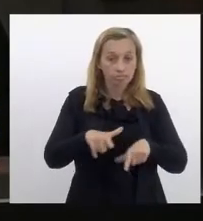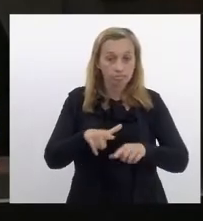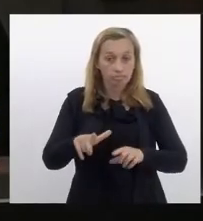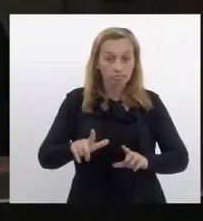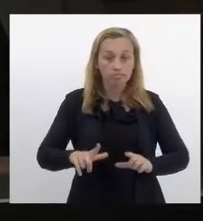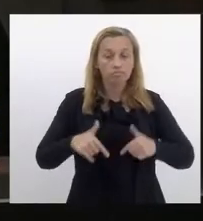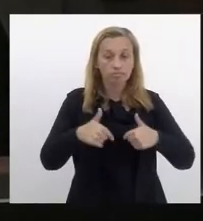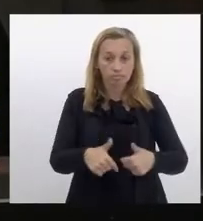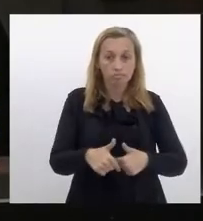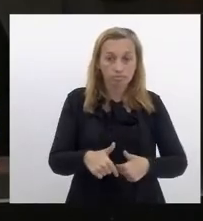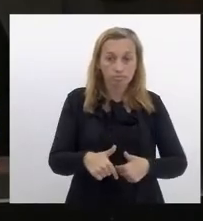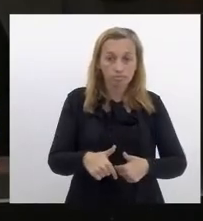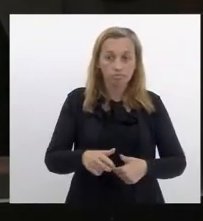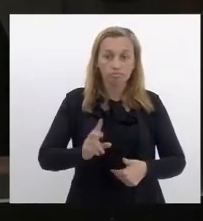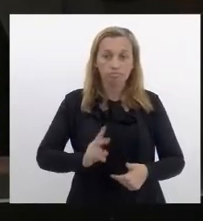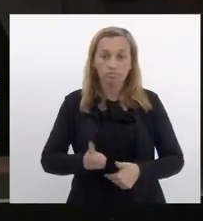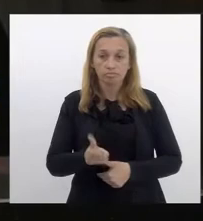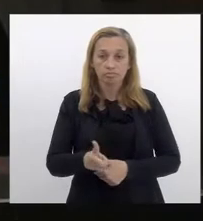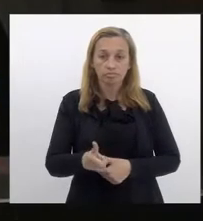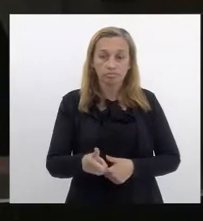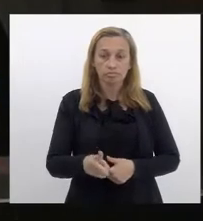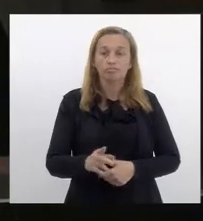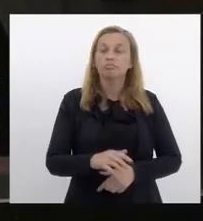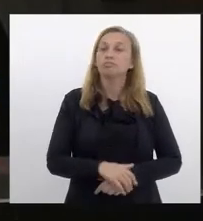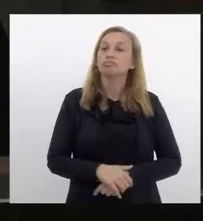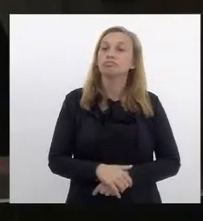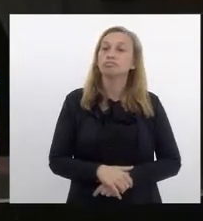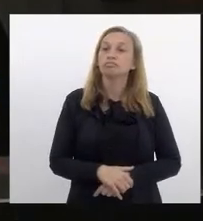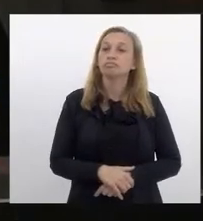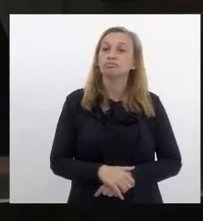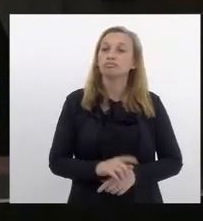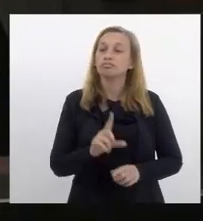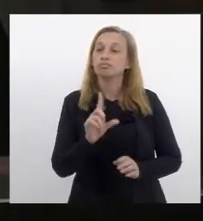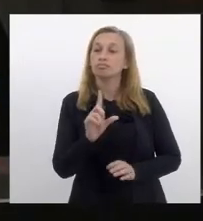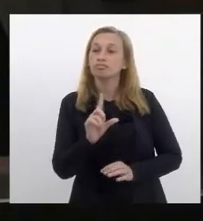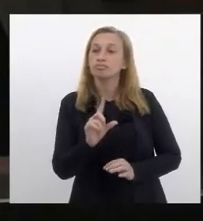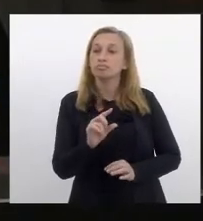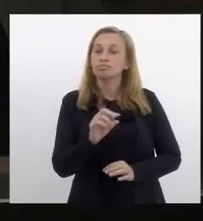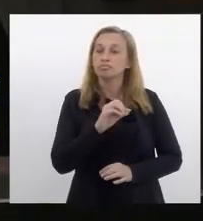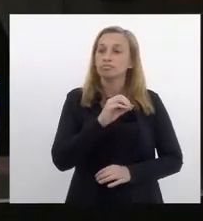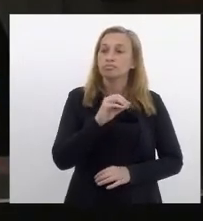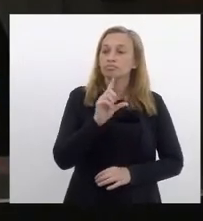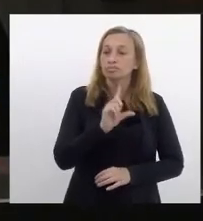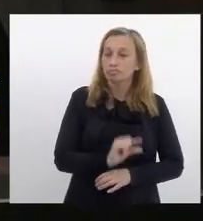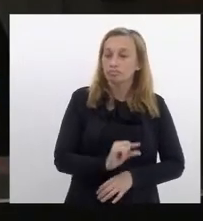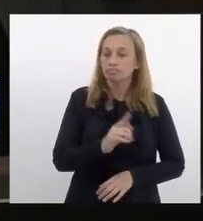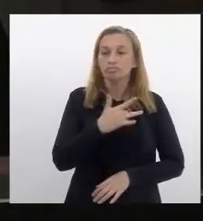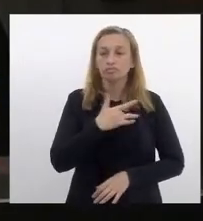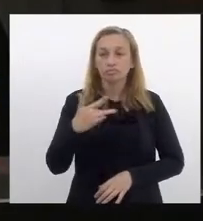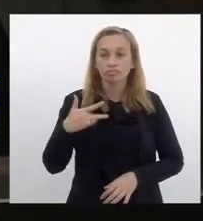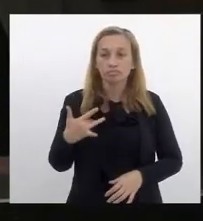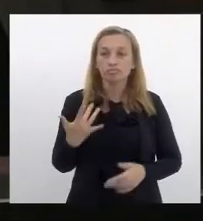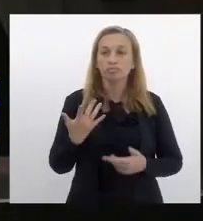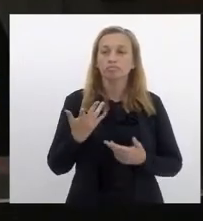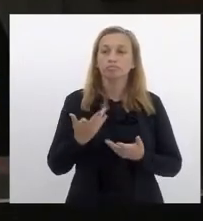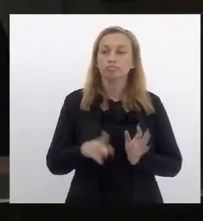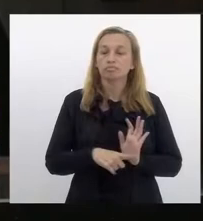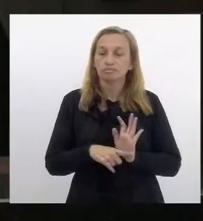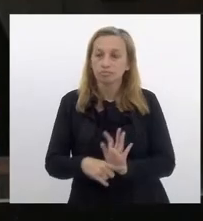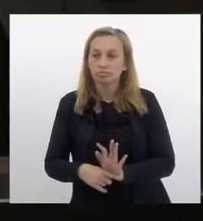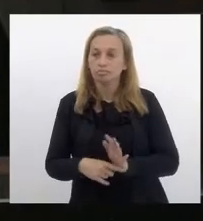ações permanentes e interativos de remuneração, pensão, saúde e assistência,